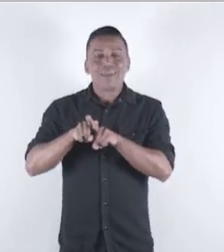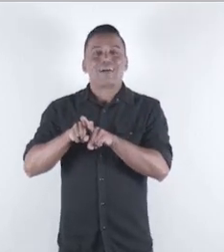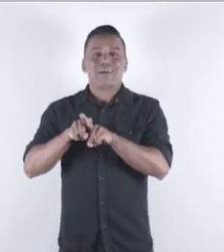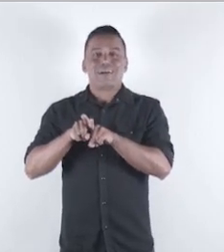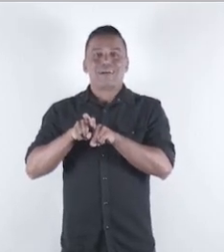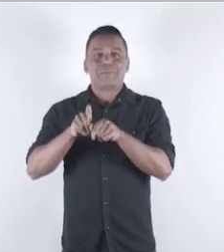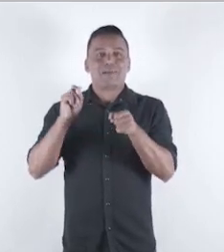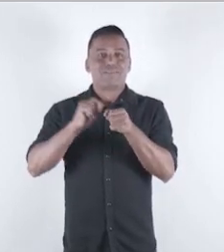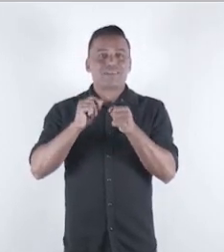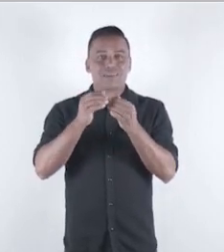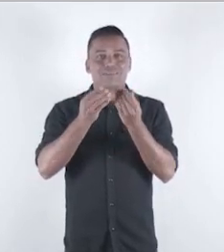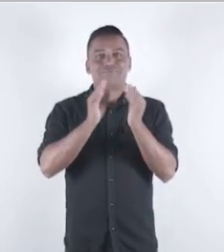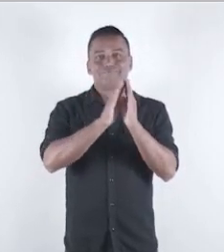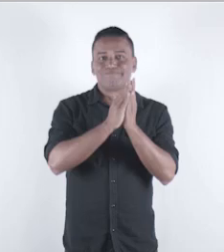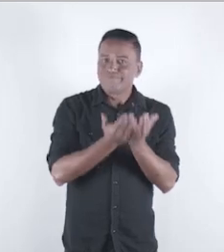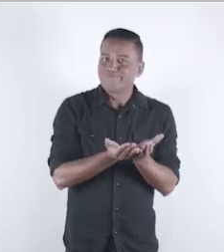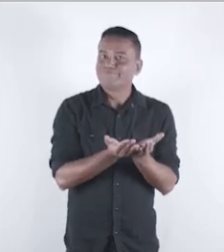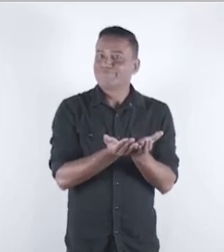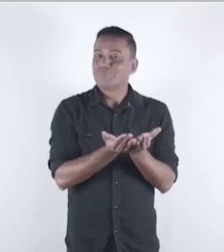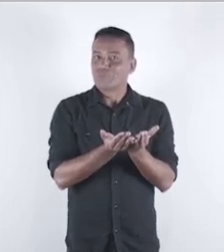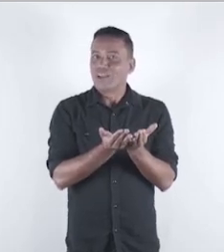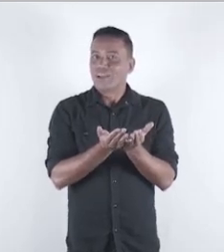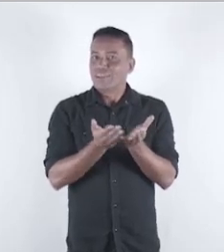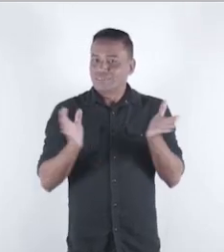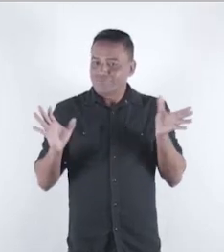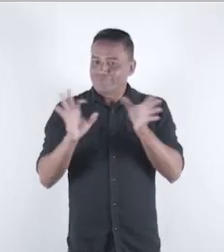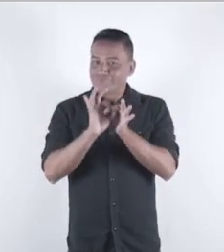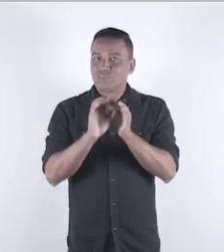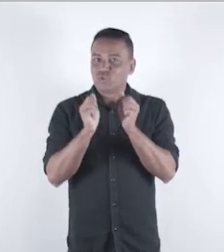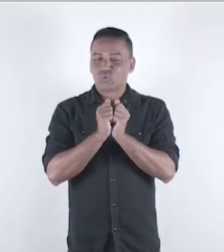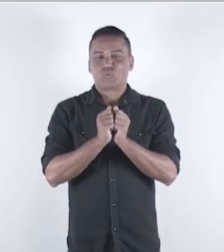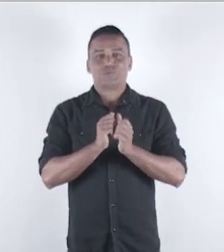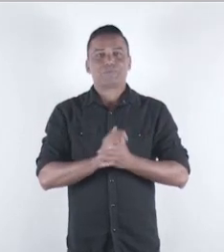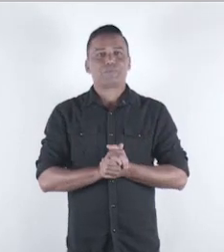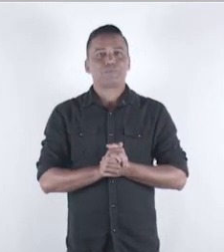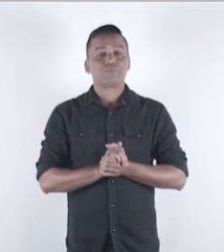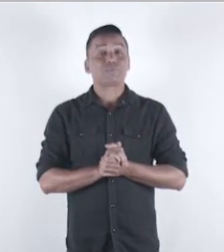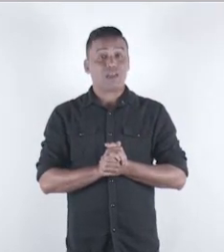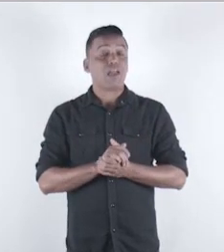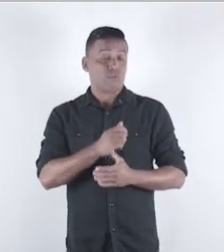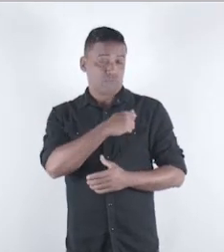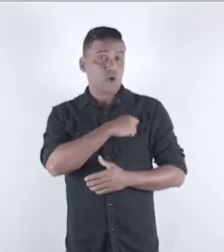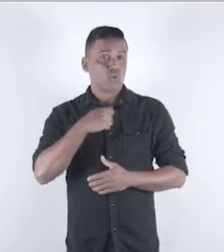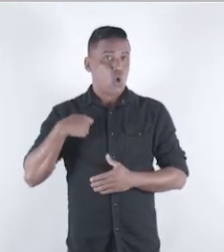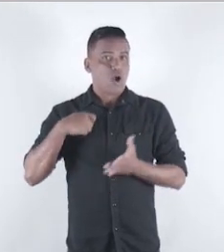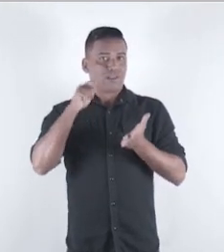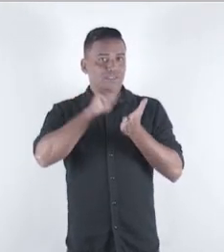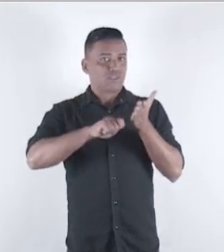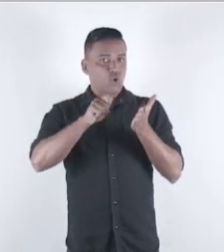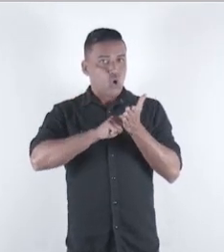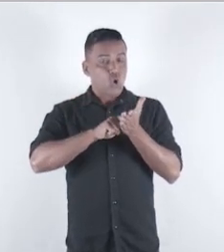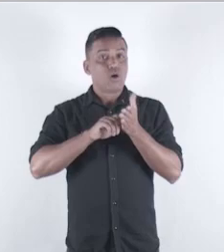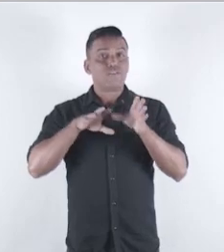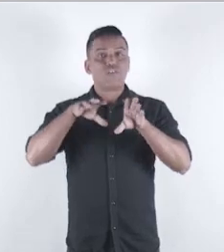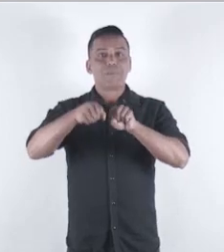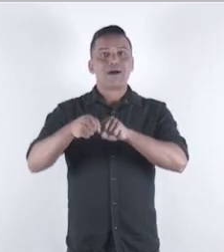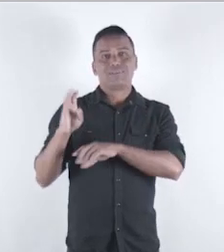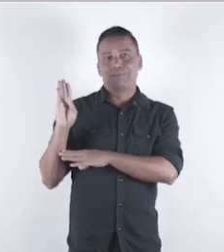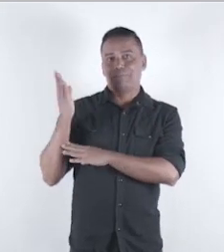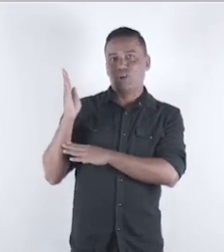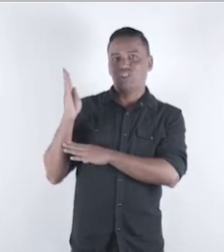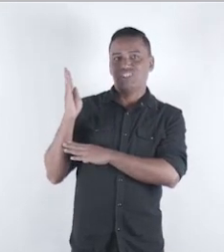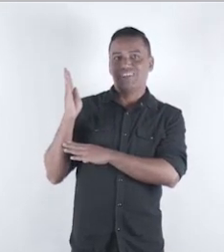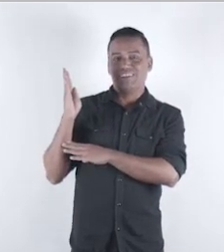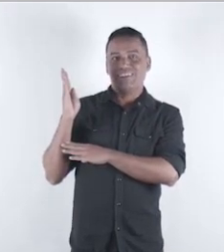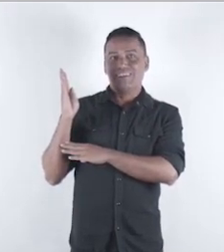a gente entrou nessa junto. Além de escritora, eu sou também bióloga. Eu sou uma pesquisadora